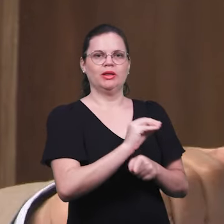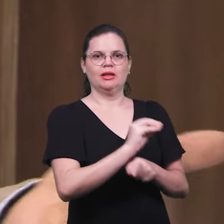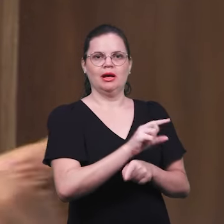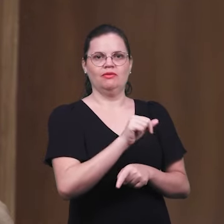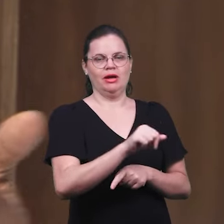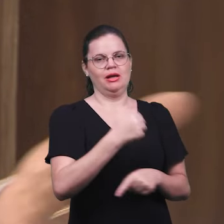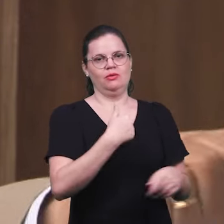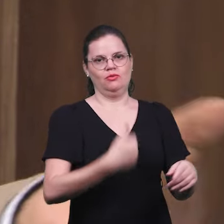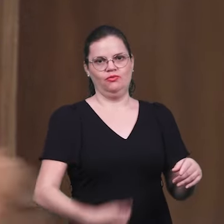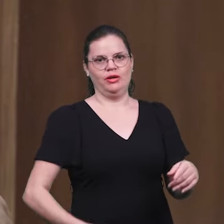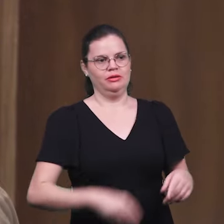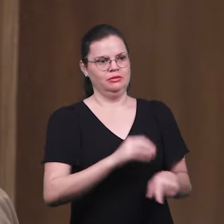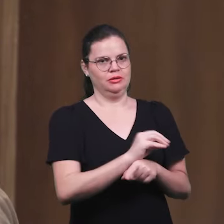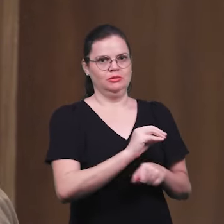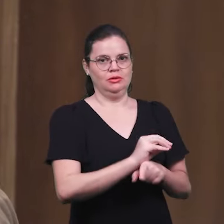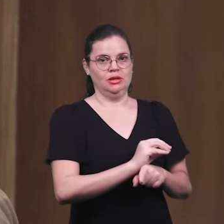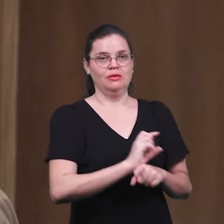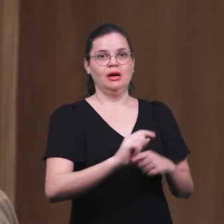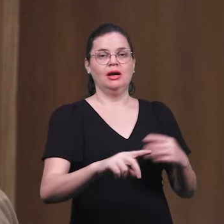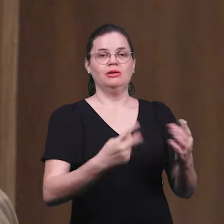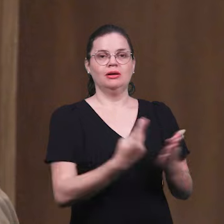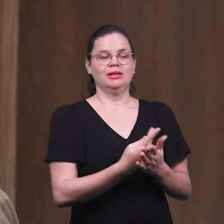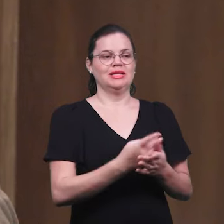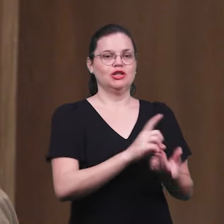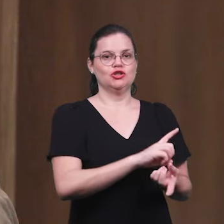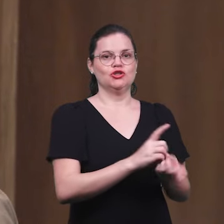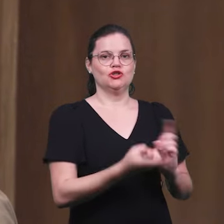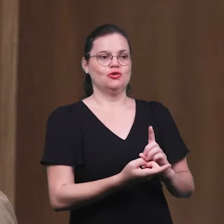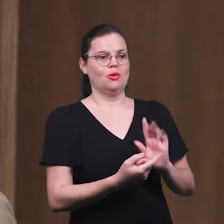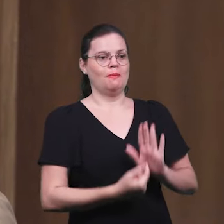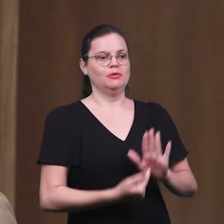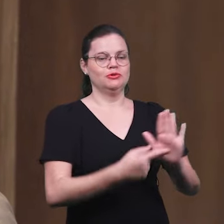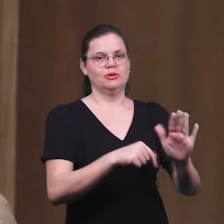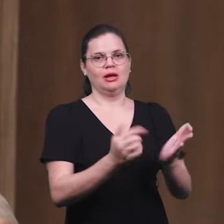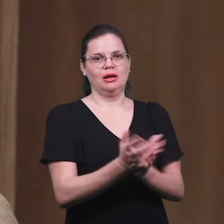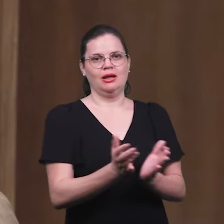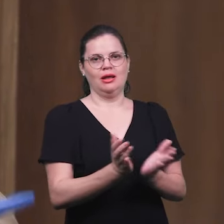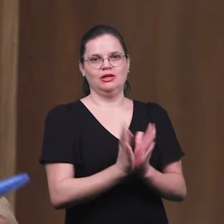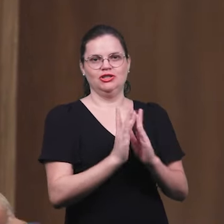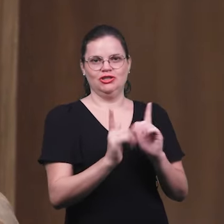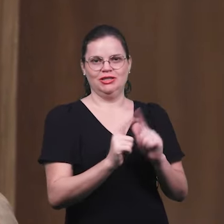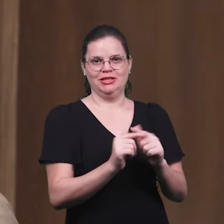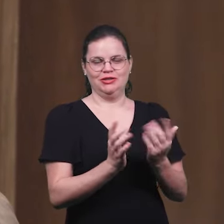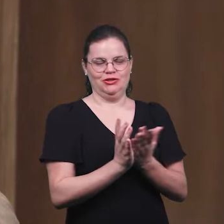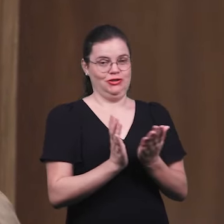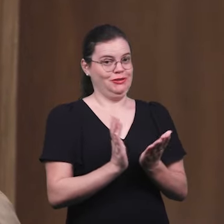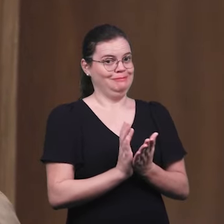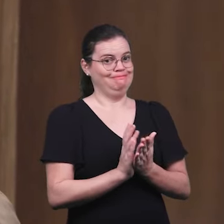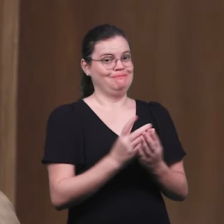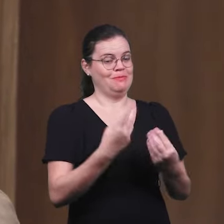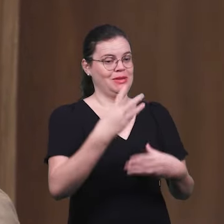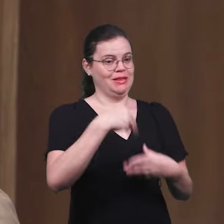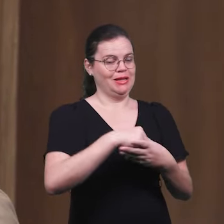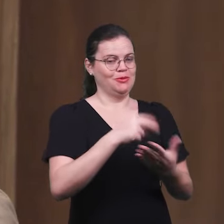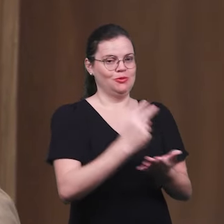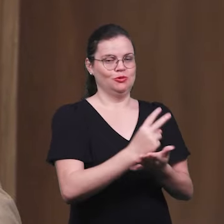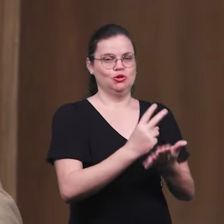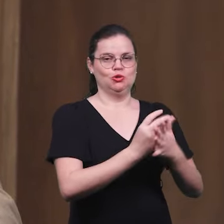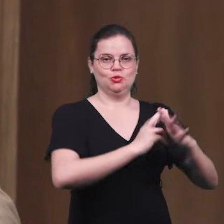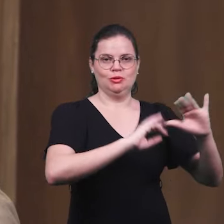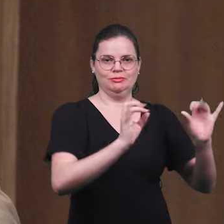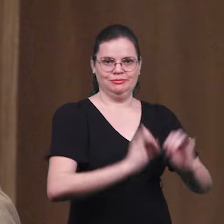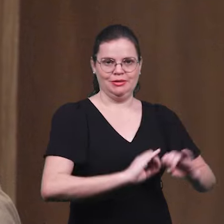passaram a ser levados para o cristianismo, os templos, certo? Agora, temos que ver o seguinte, você falou no início aí, tem até um